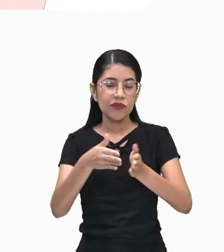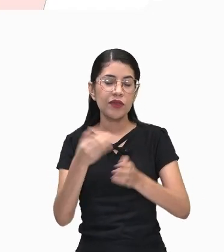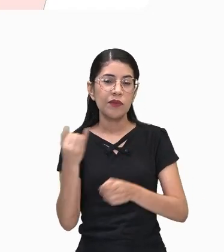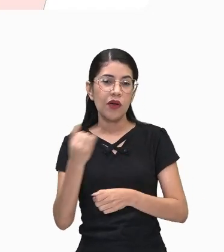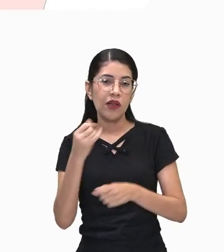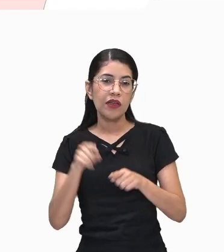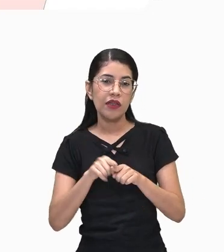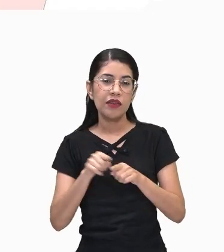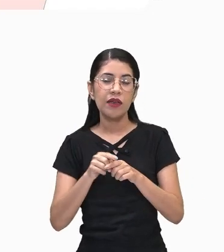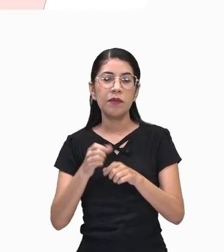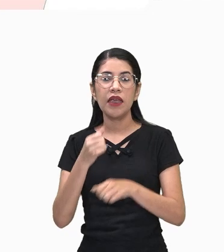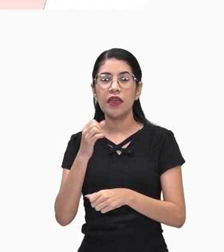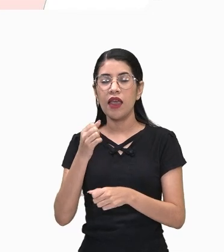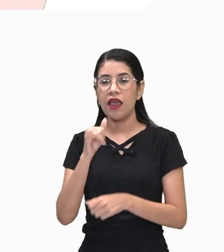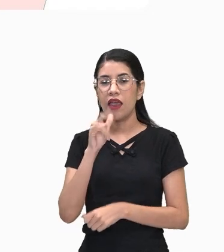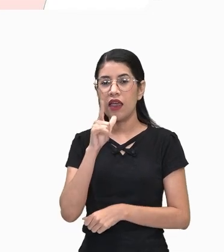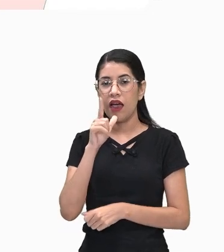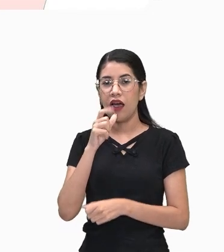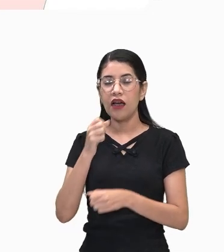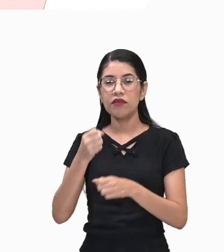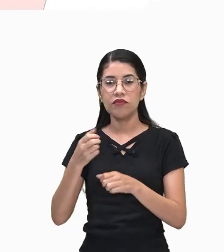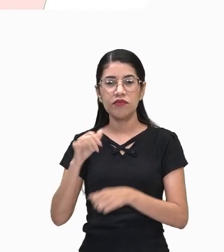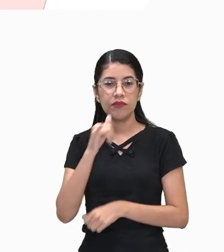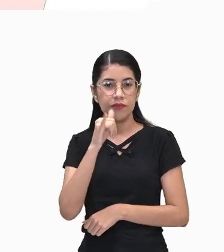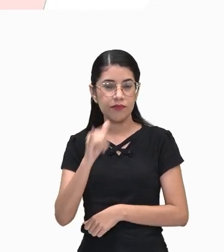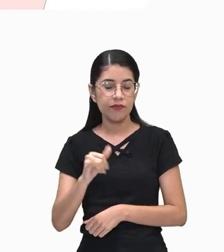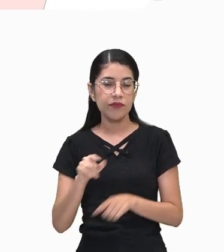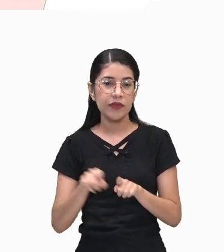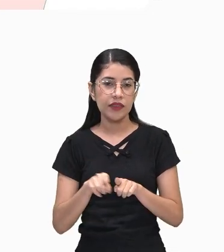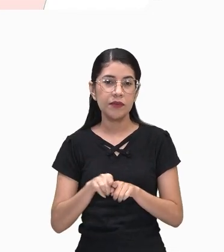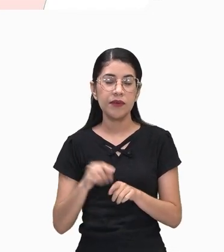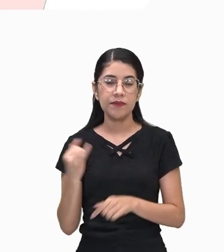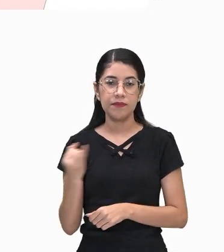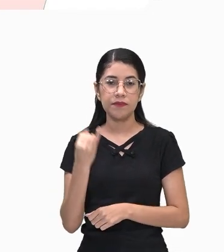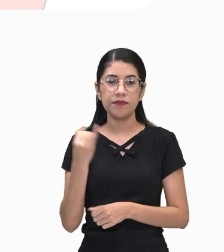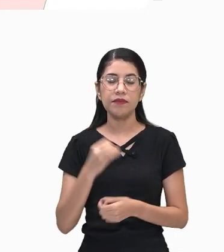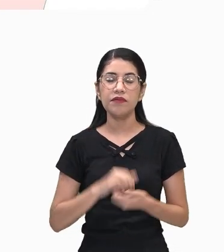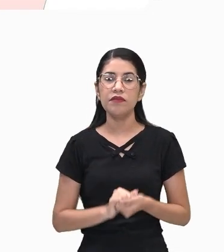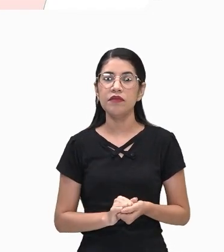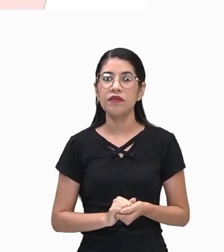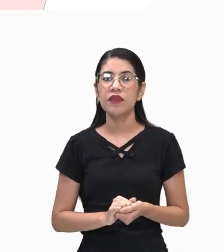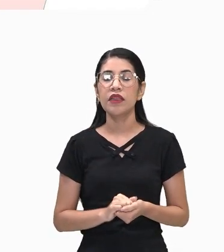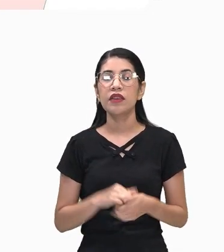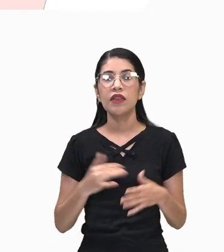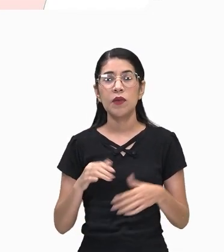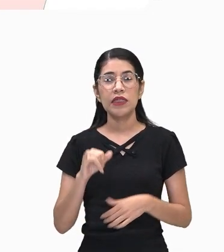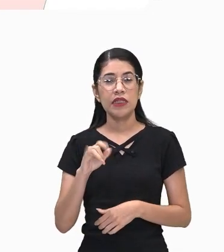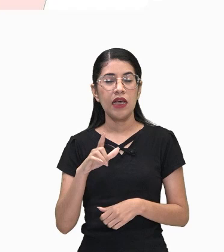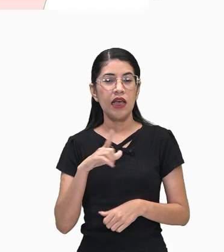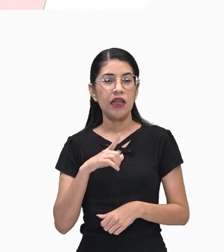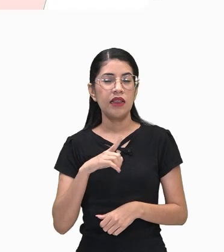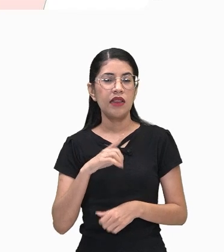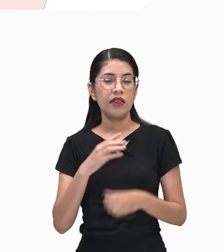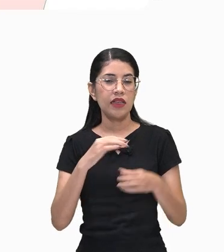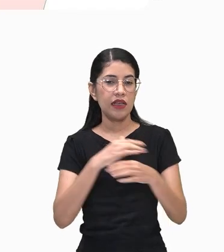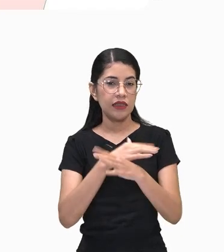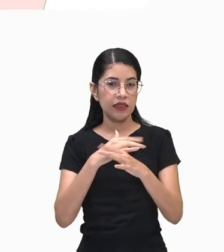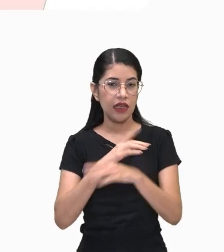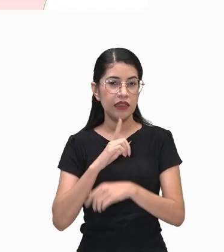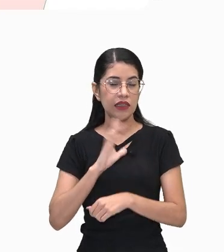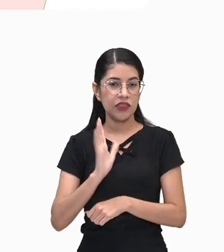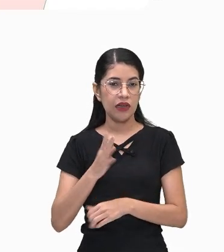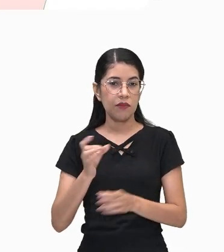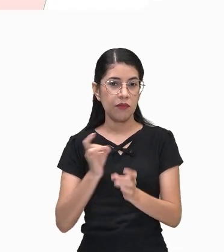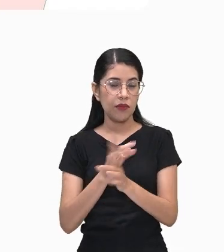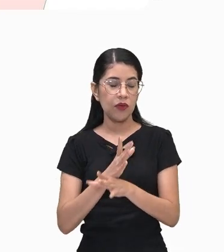barragens e hidrelétricas. Então, como dito, né, a cidade que ela já tem um plano diretor há mais